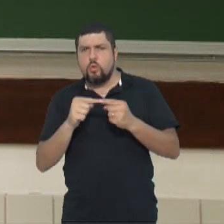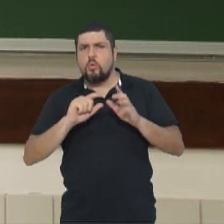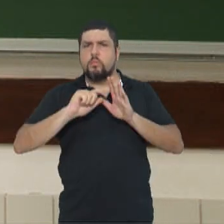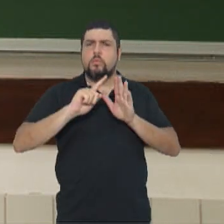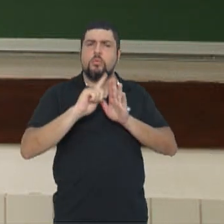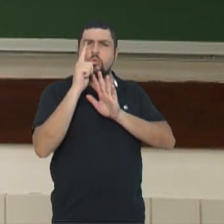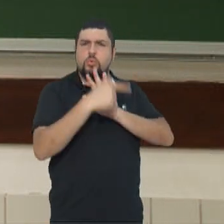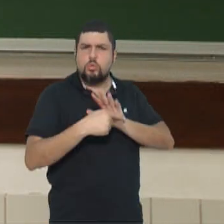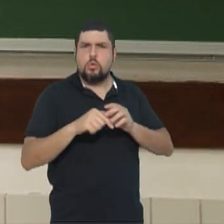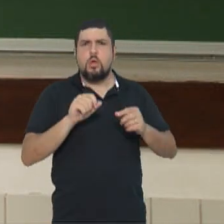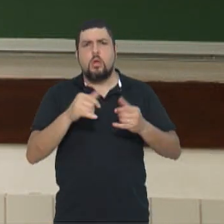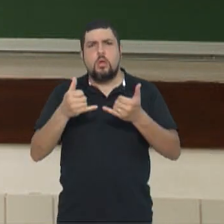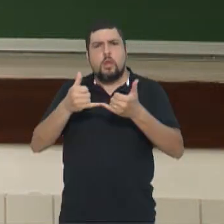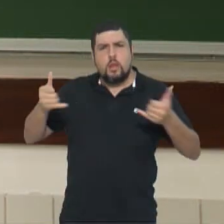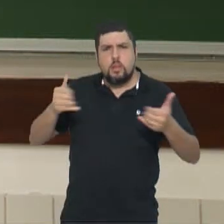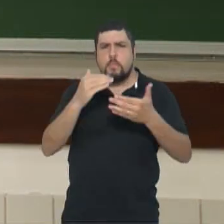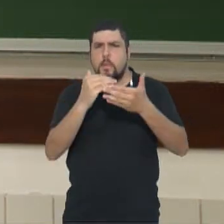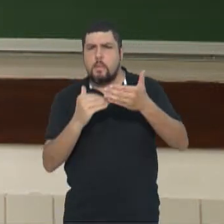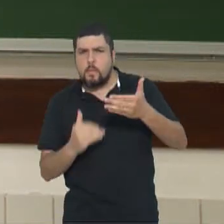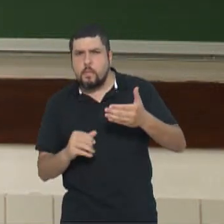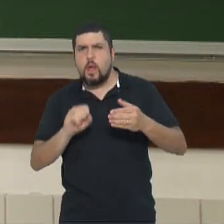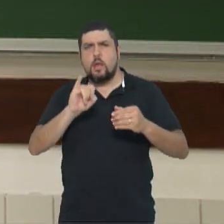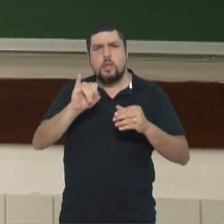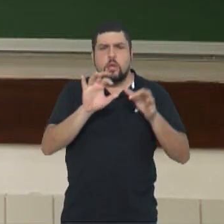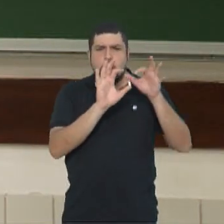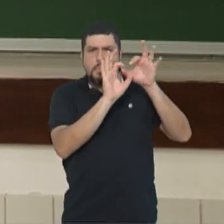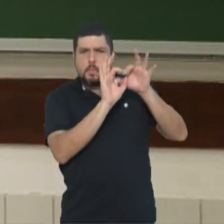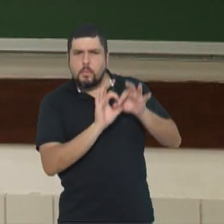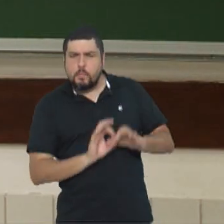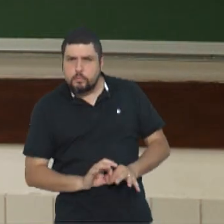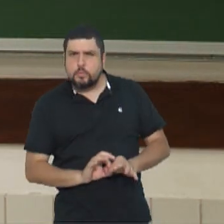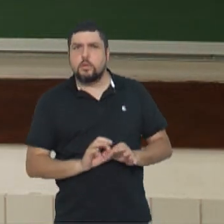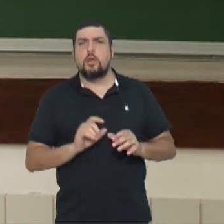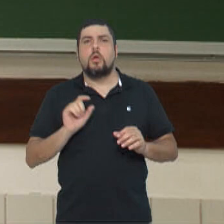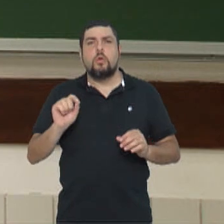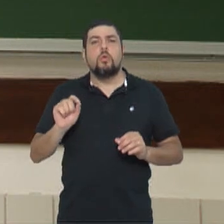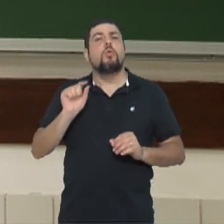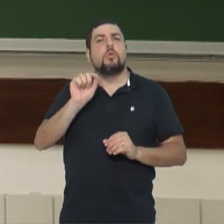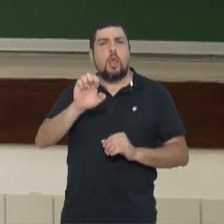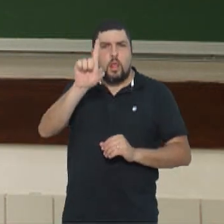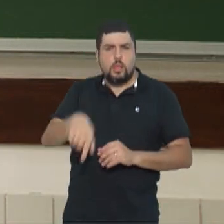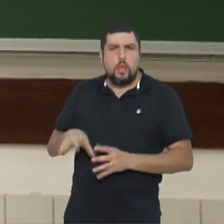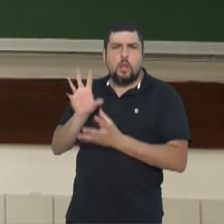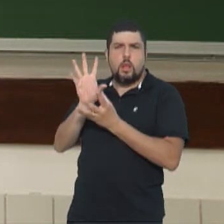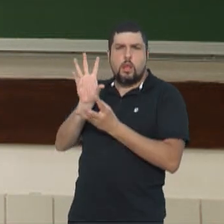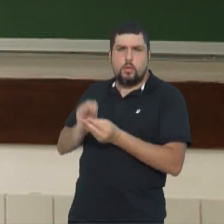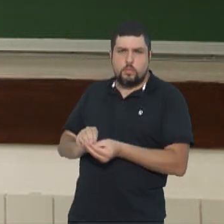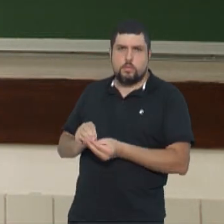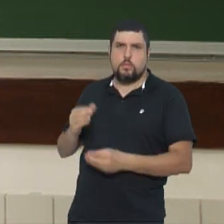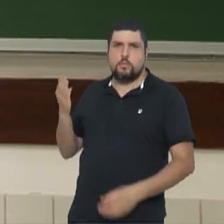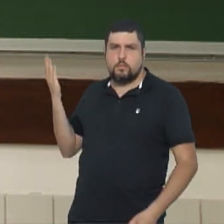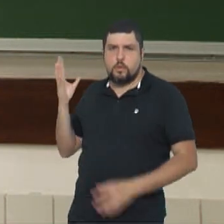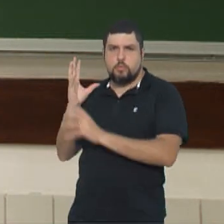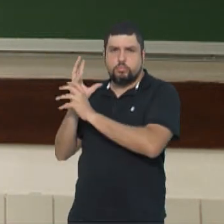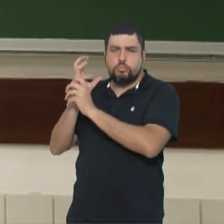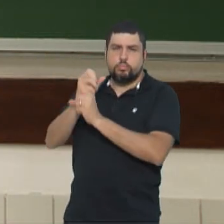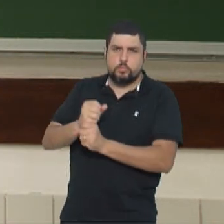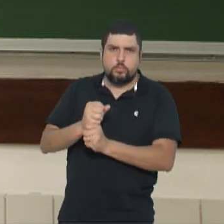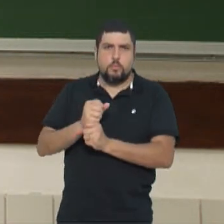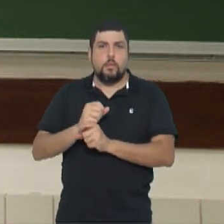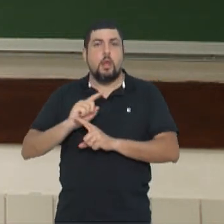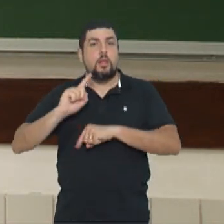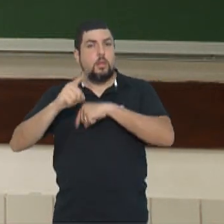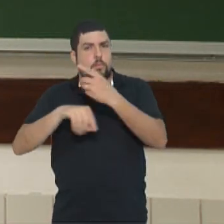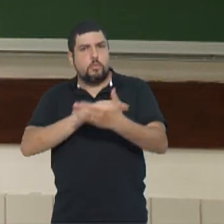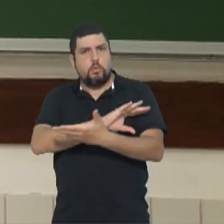fez, se passou, se não passou, conexão, tudo isso são perguntinhas de revisão. Aí você vai passar limpo, tá bom?